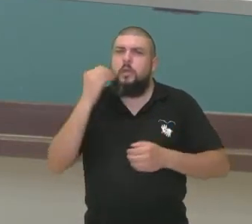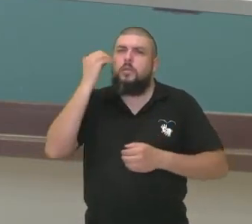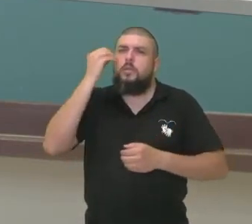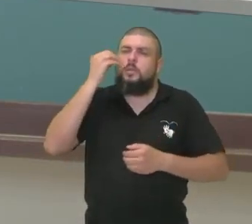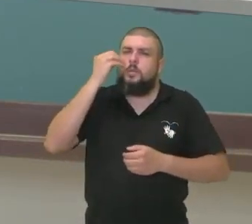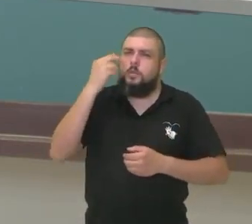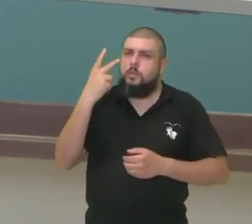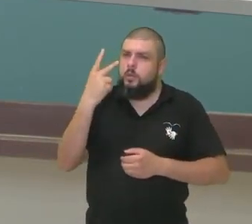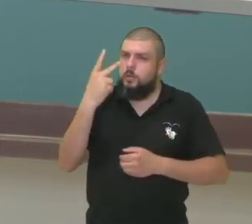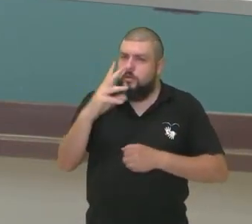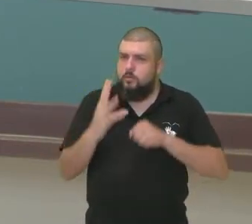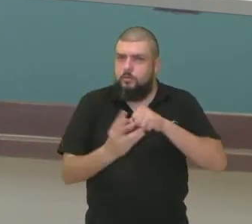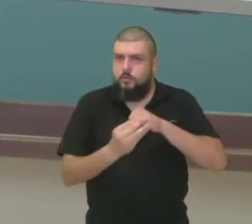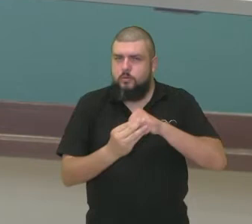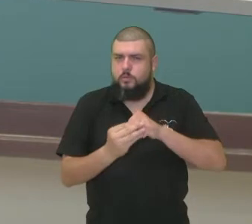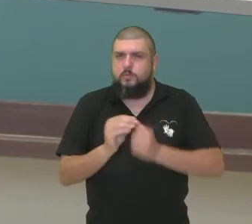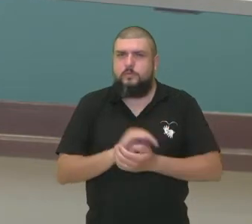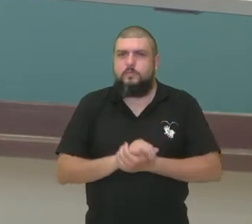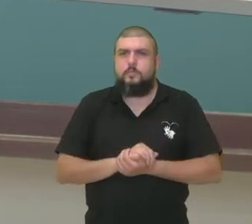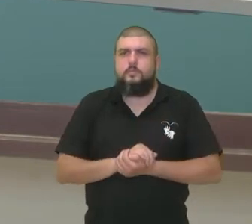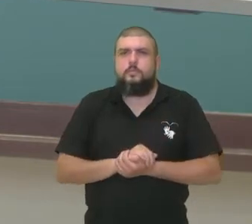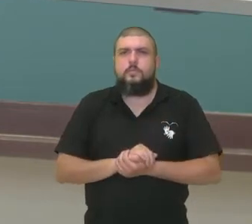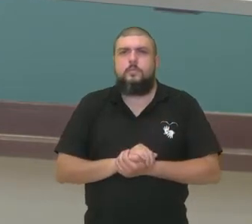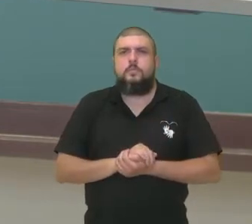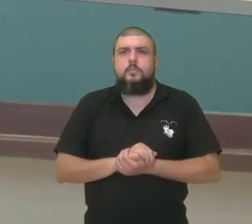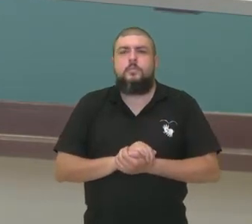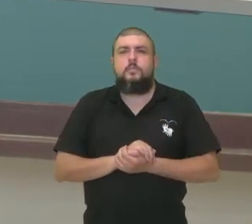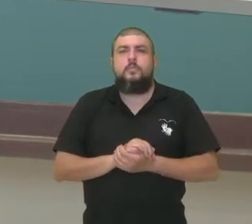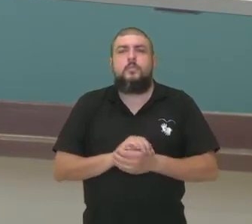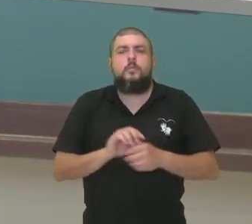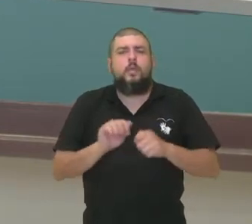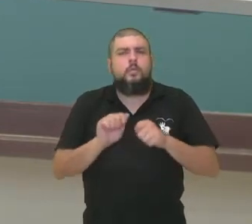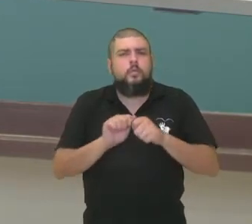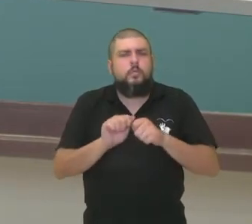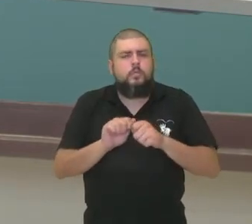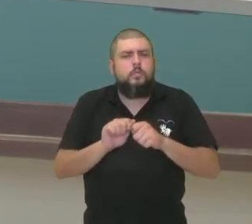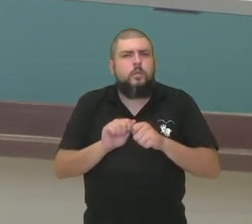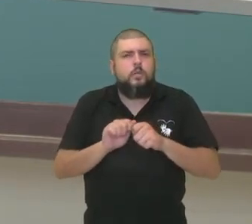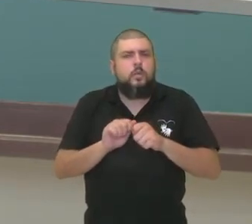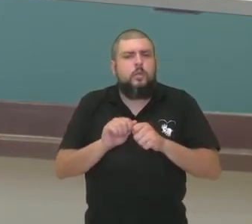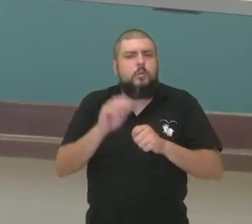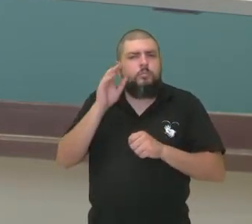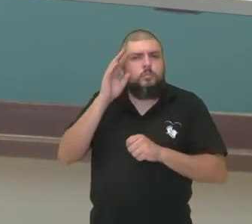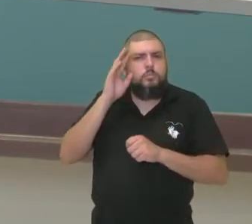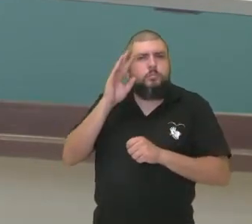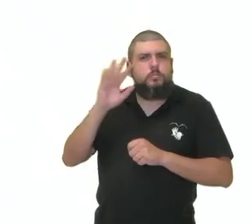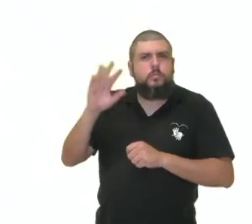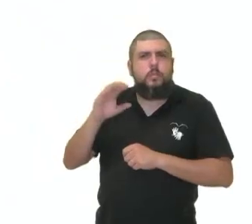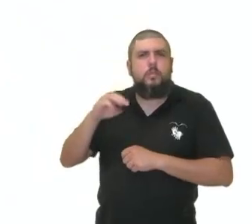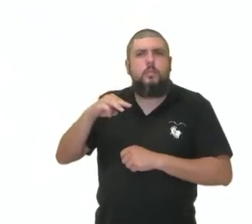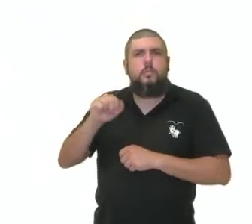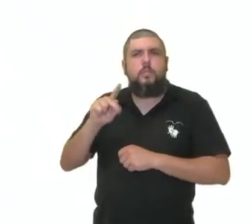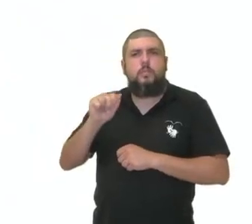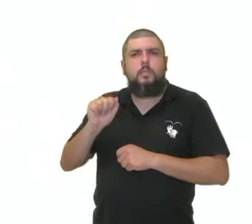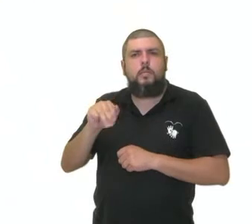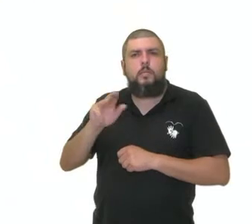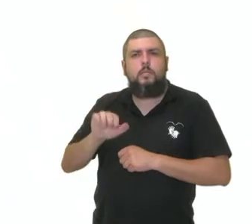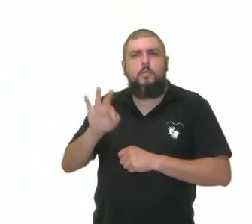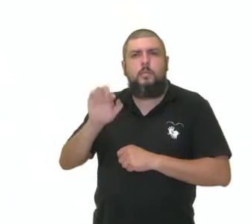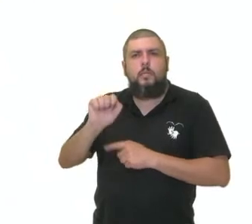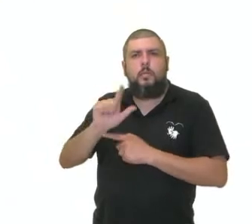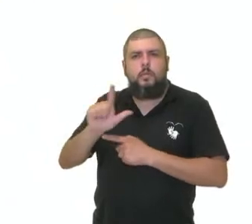nossos conhecimentos. Vamos fazer um mapa mental. Já ouviram falar em mapa mental? Bom, escreva no